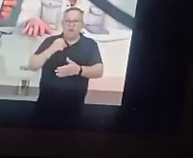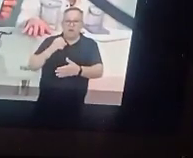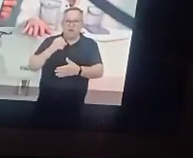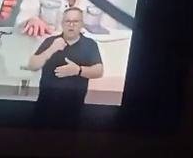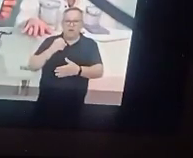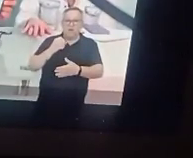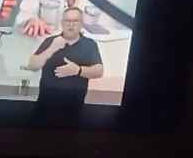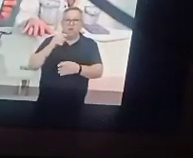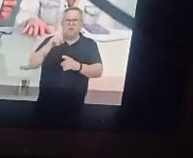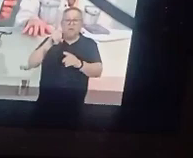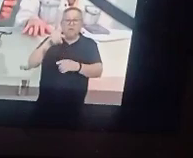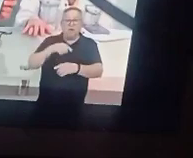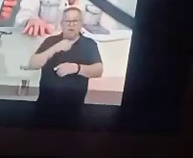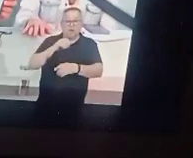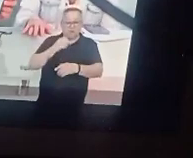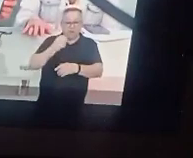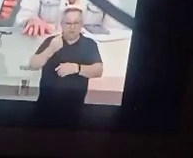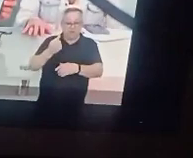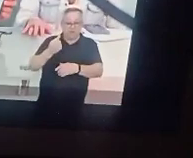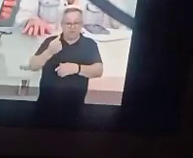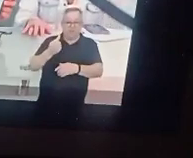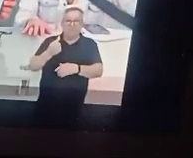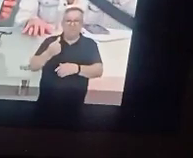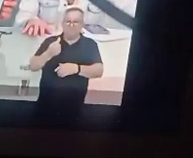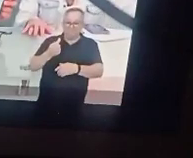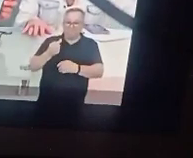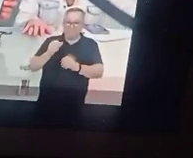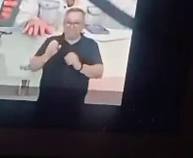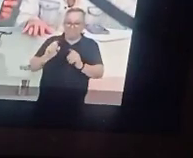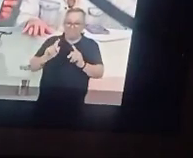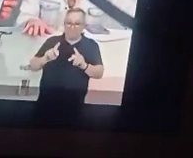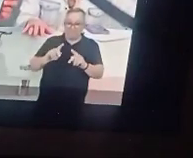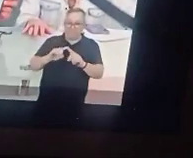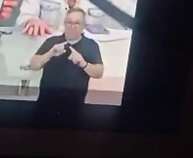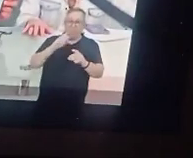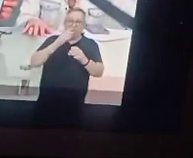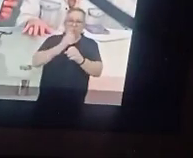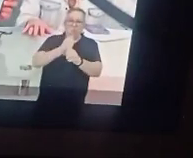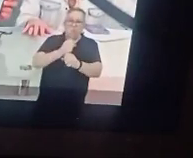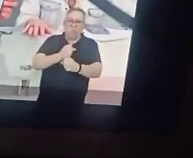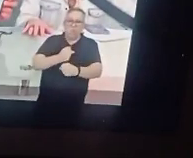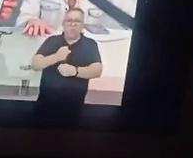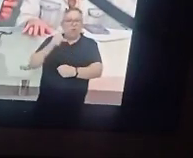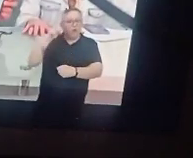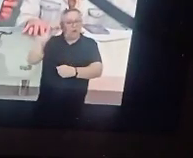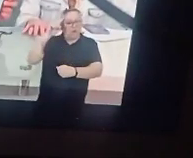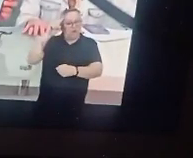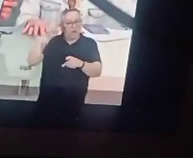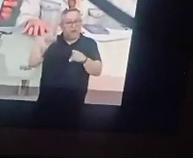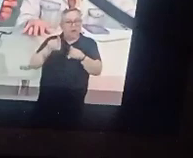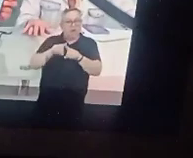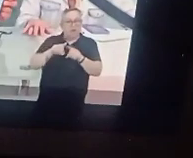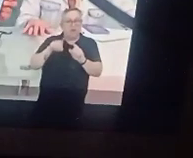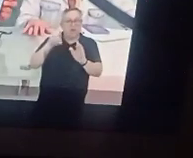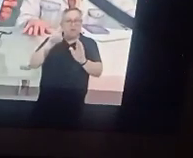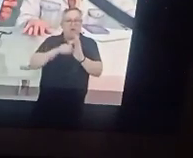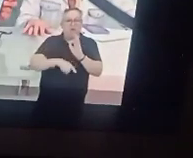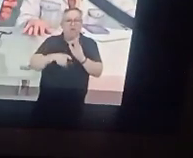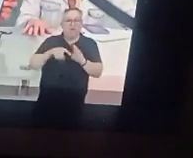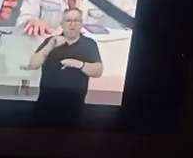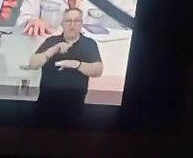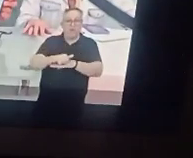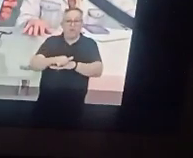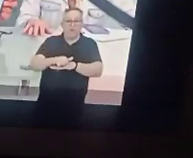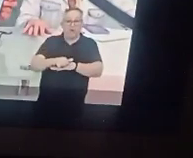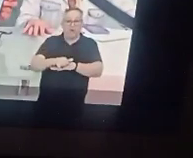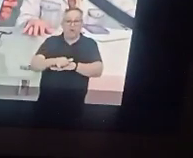base 30/6. Até ali a gente conta os dias e desconta as faltas. A